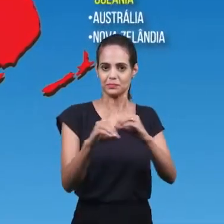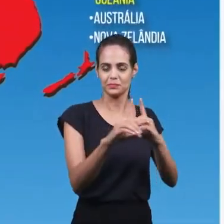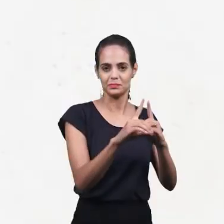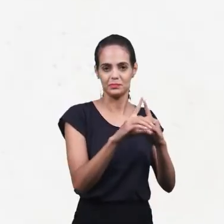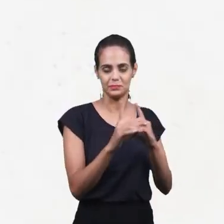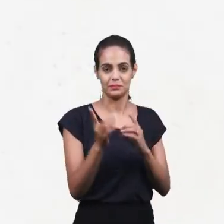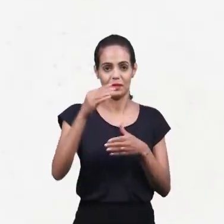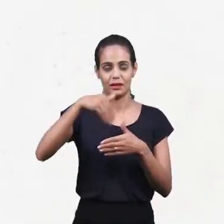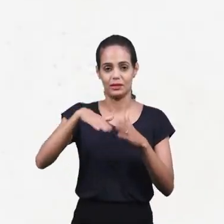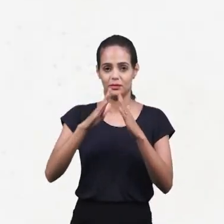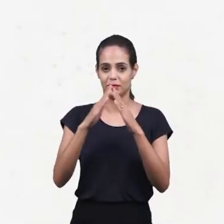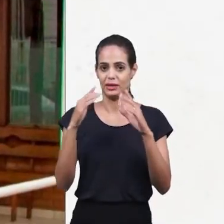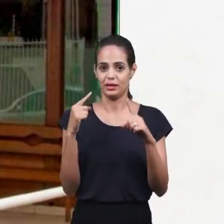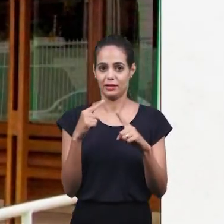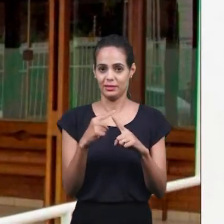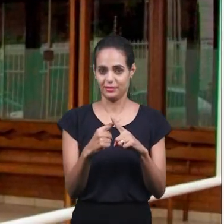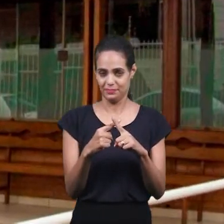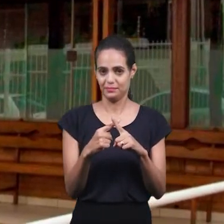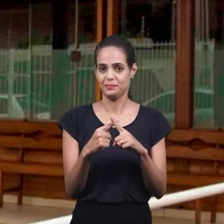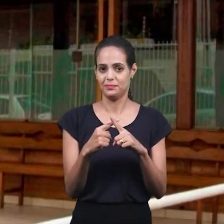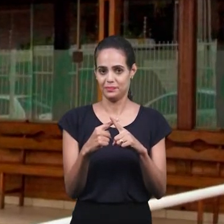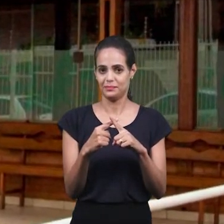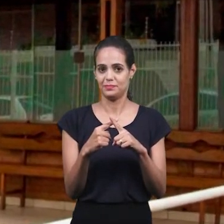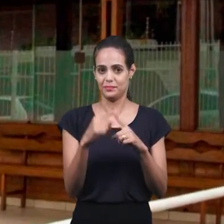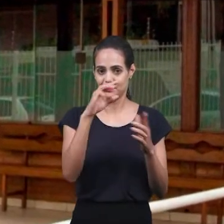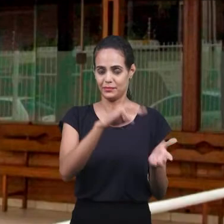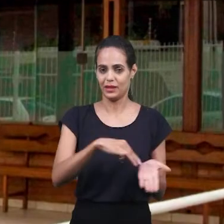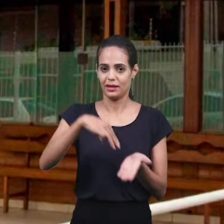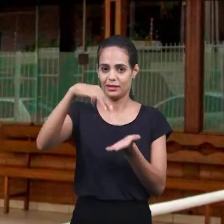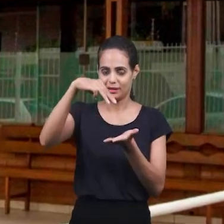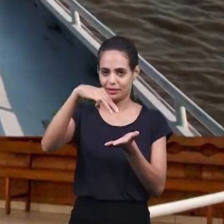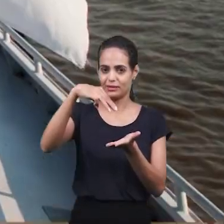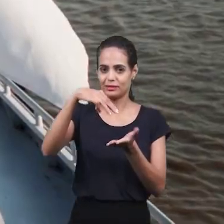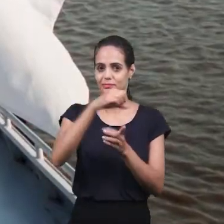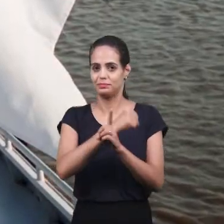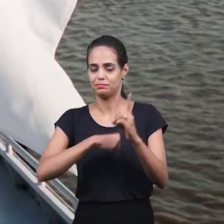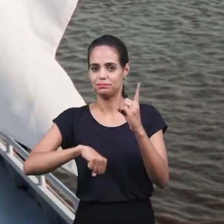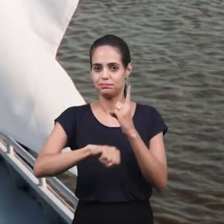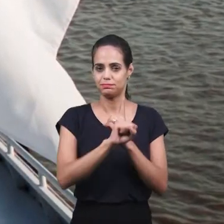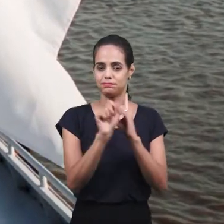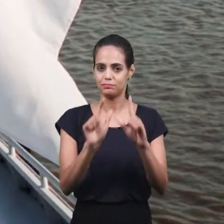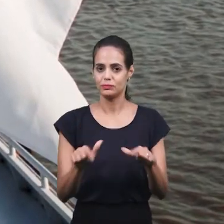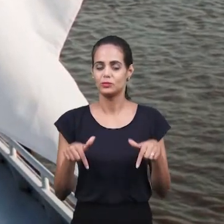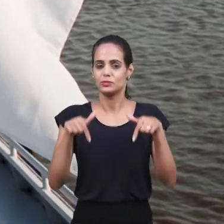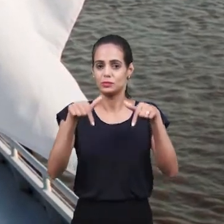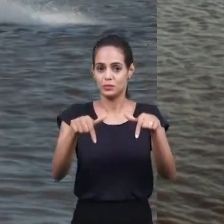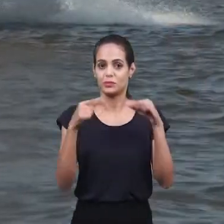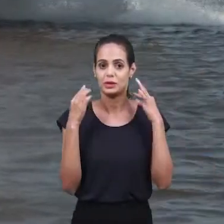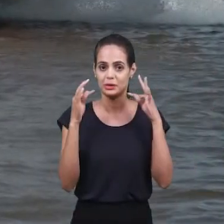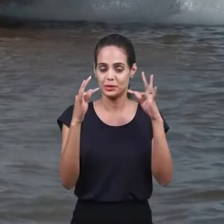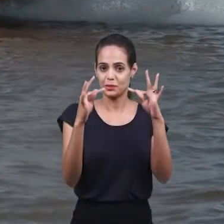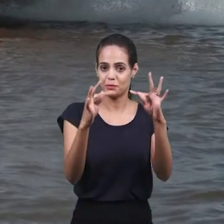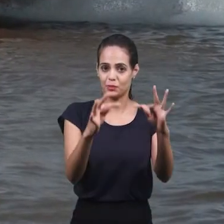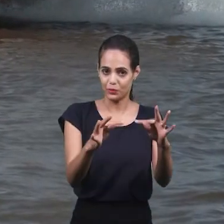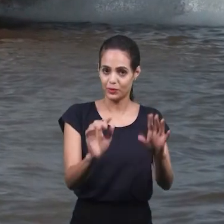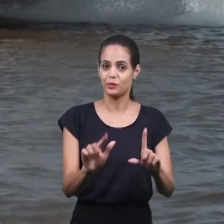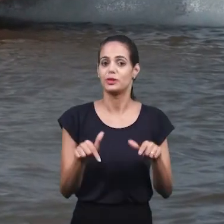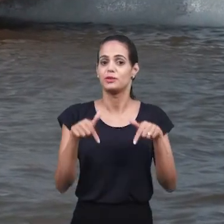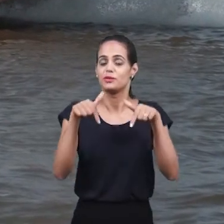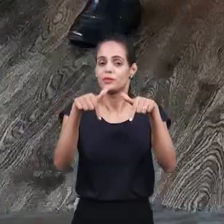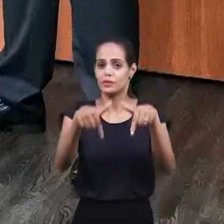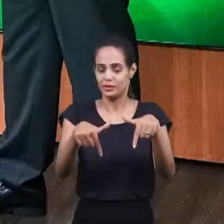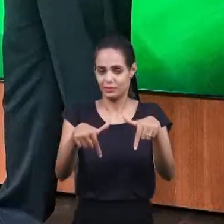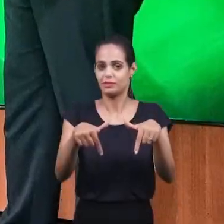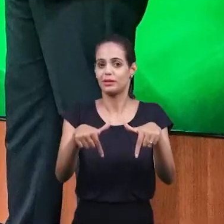da Igreja Cristã Maranata, bem como as ações sociais, missões, testemunhos e demais atividades que compõem